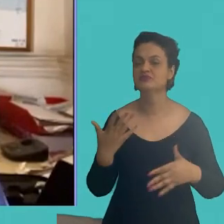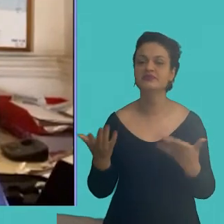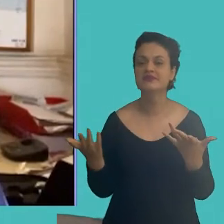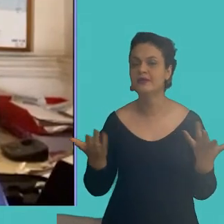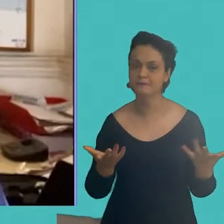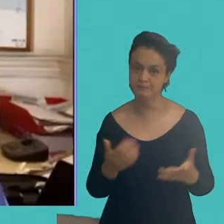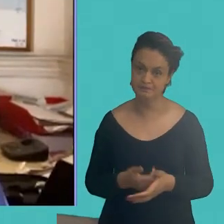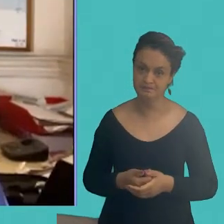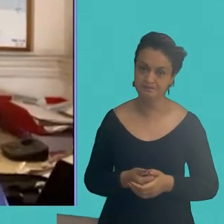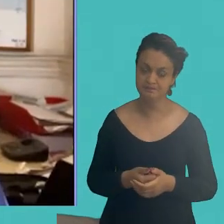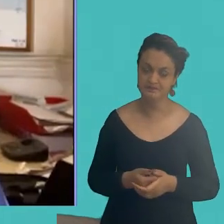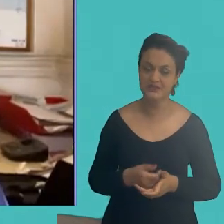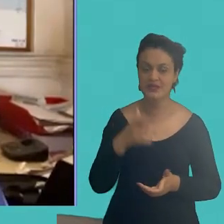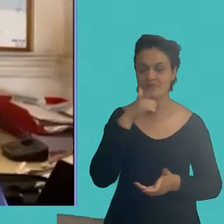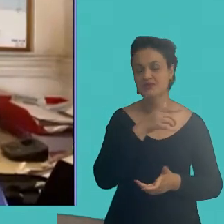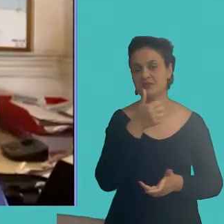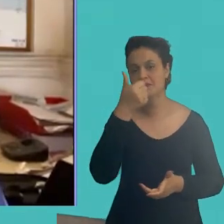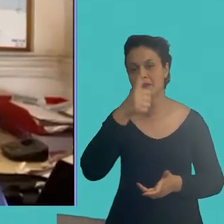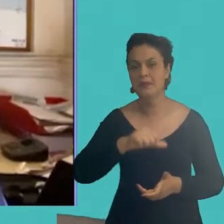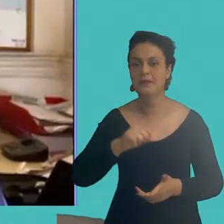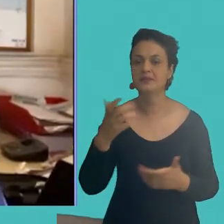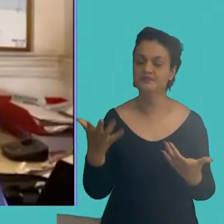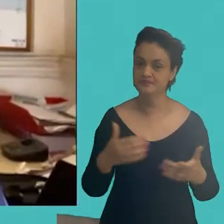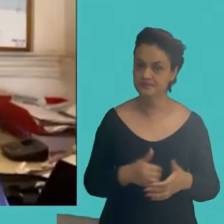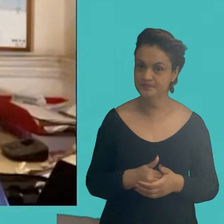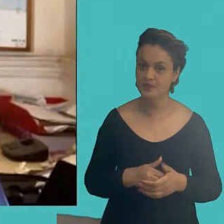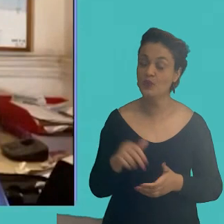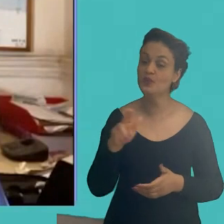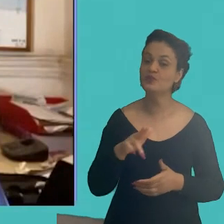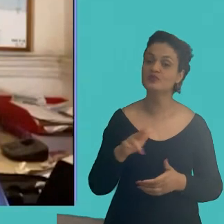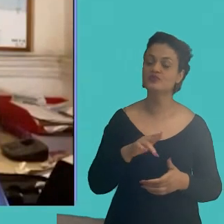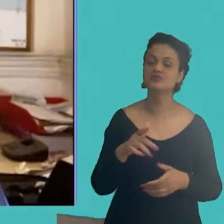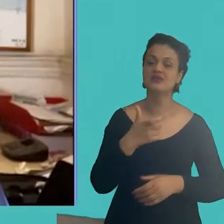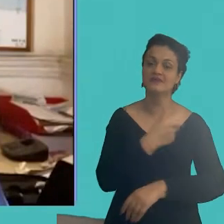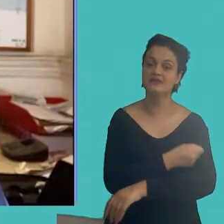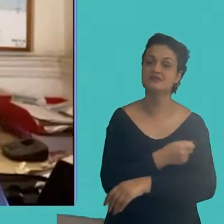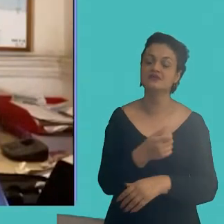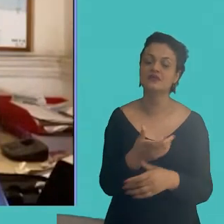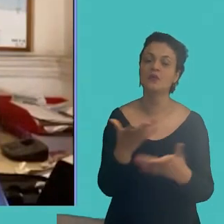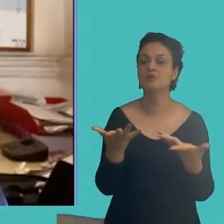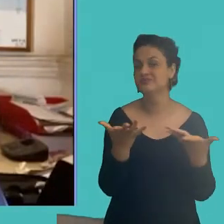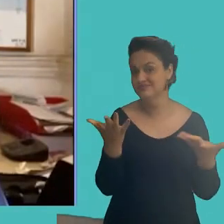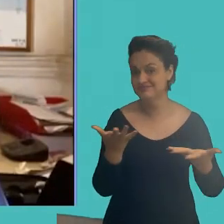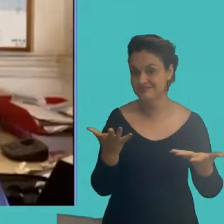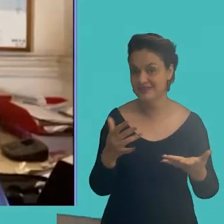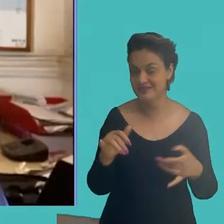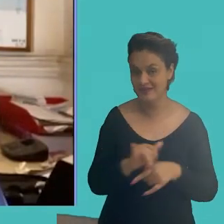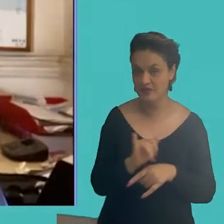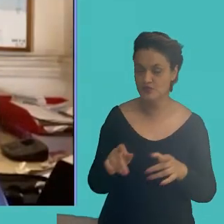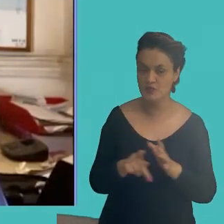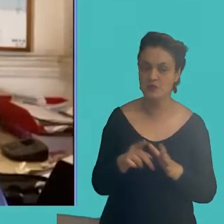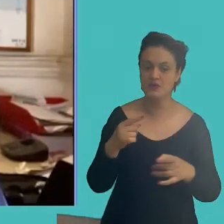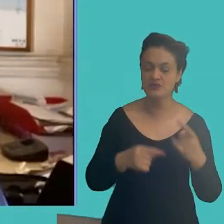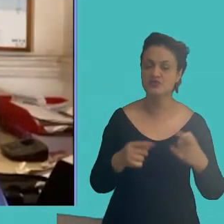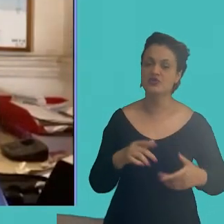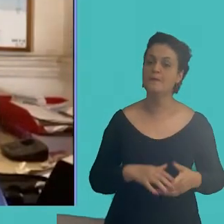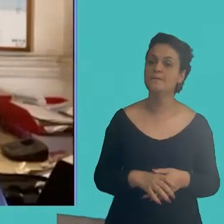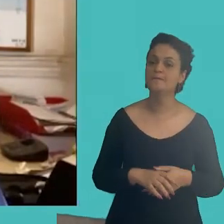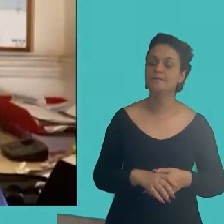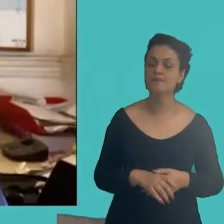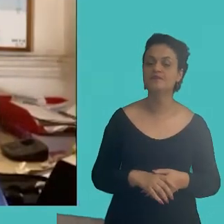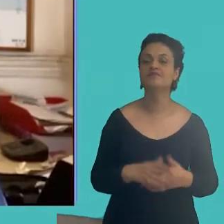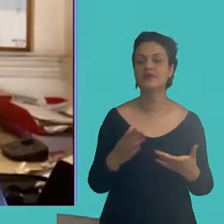da vacinação, uso da vacinação como ferramenta política? Claramente, Jair Bolsonaro